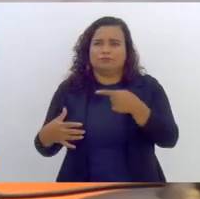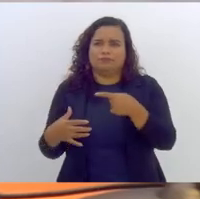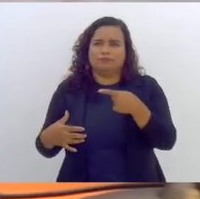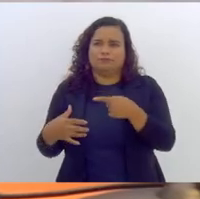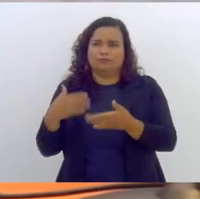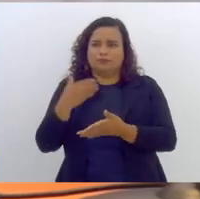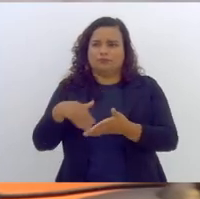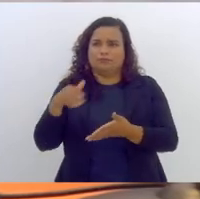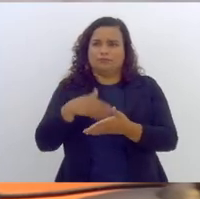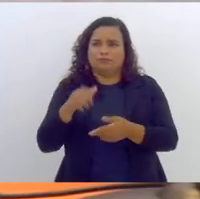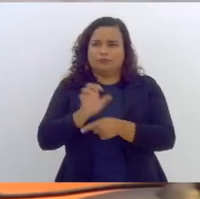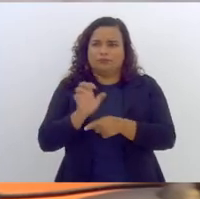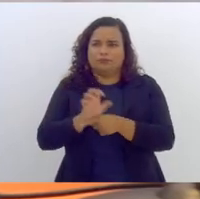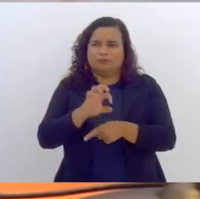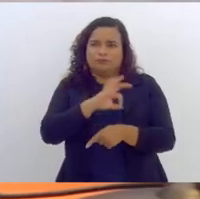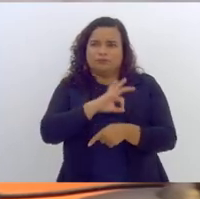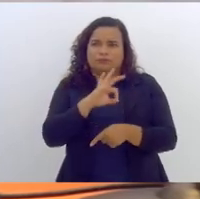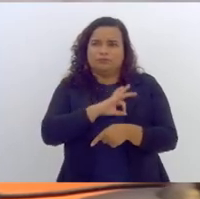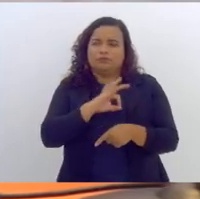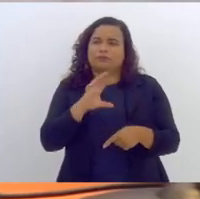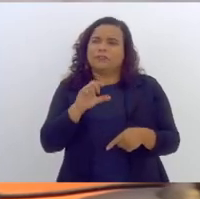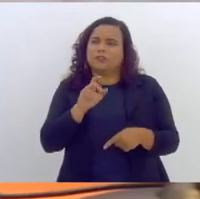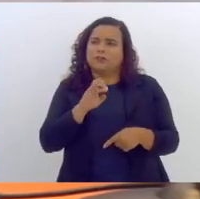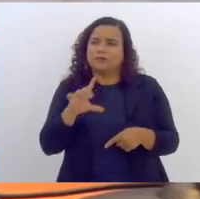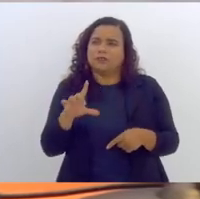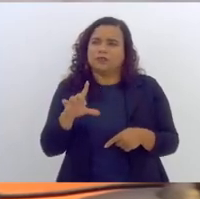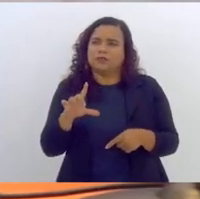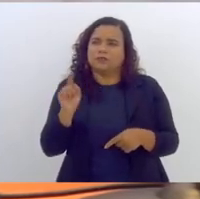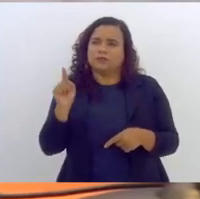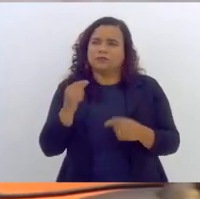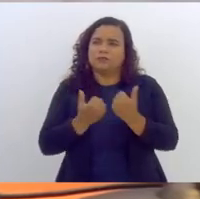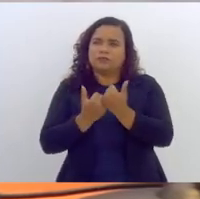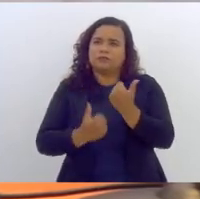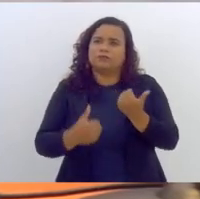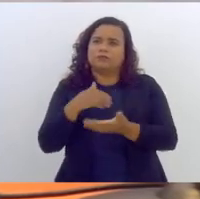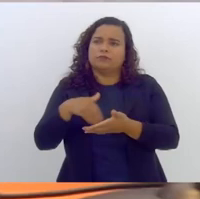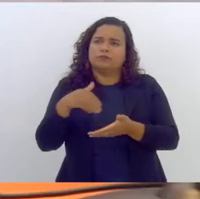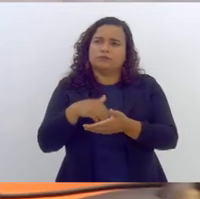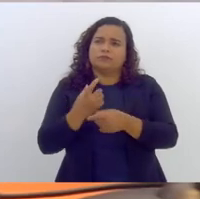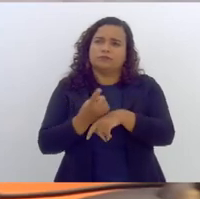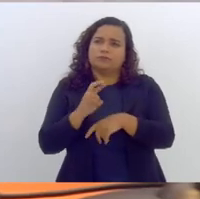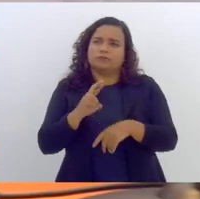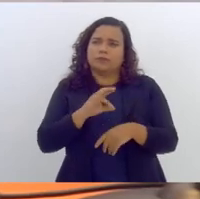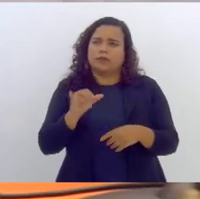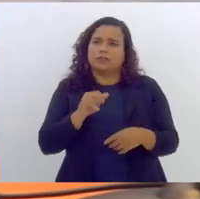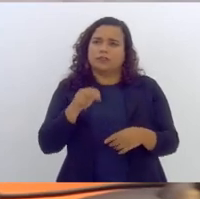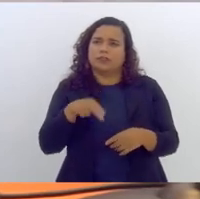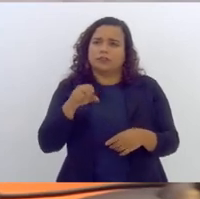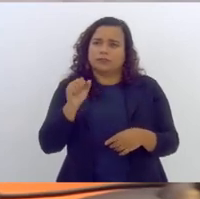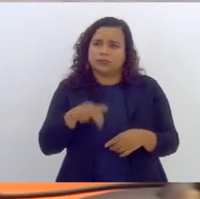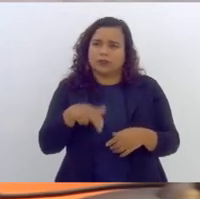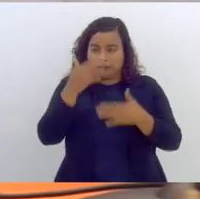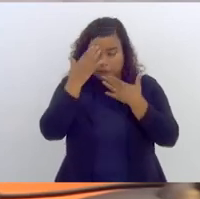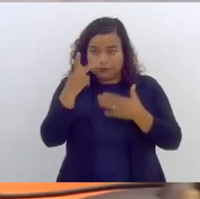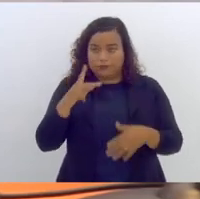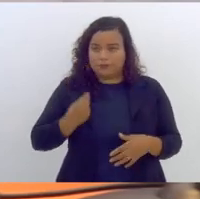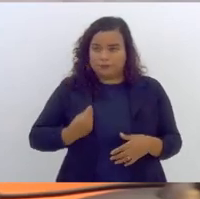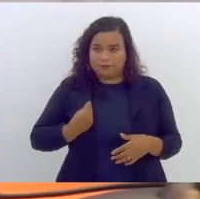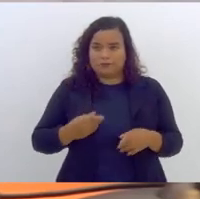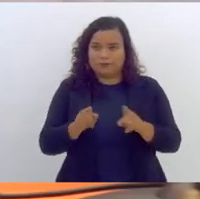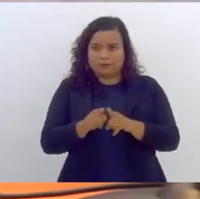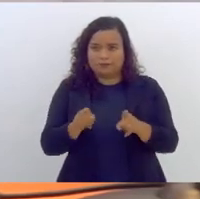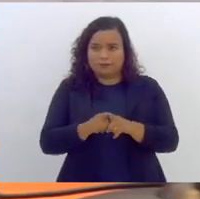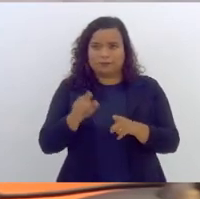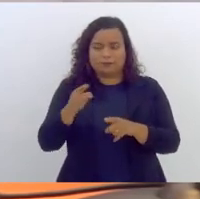a secretaria de estado da Polícia Civil através do secretário da Torre Jansen aqui mais uma vez agradeço a presença e aí como